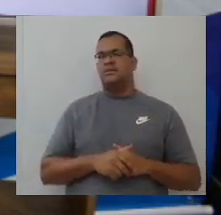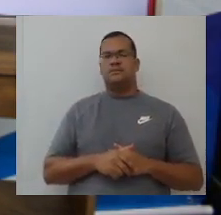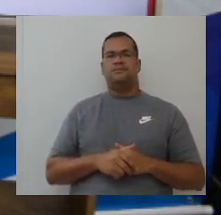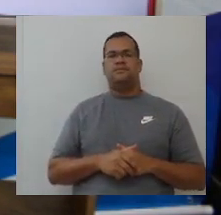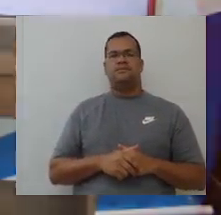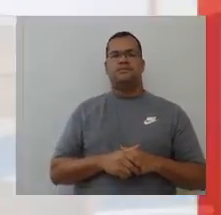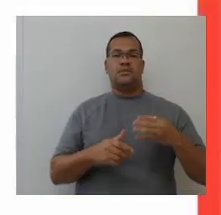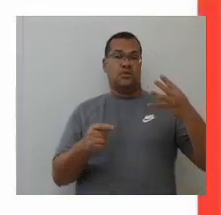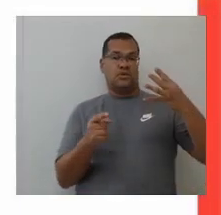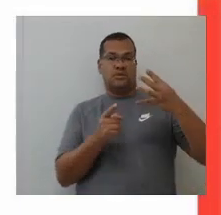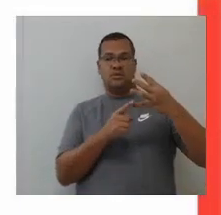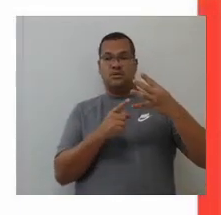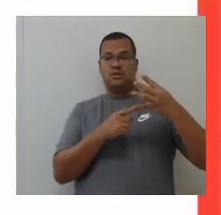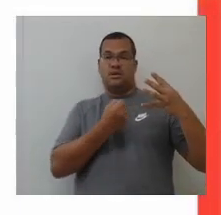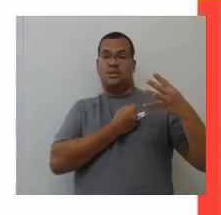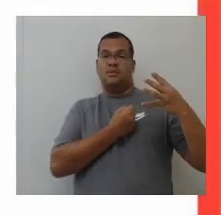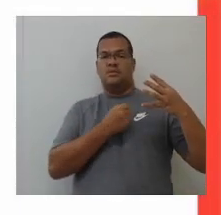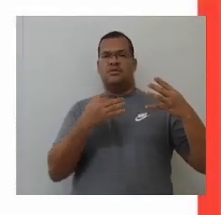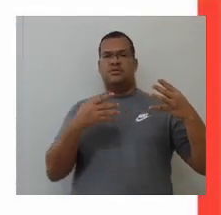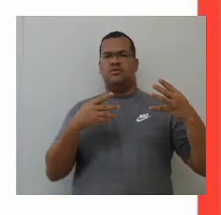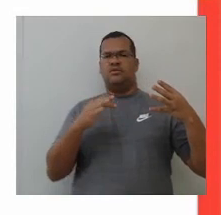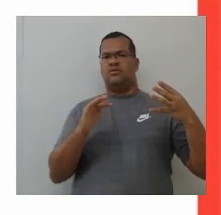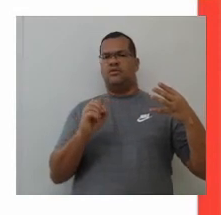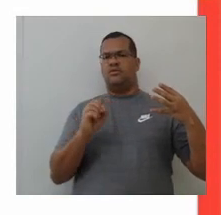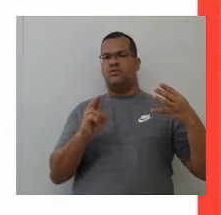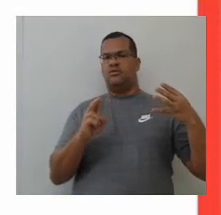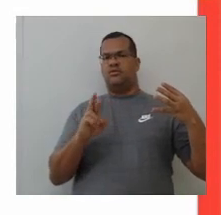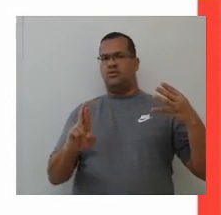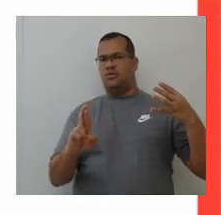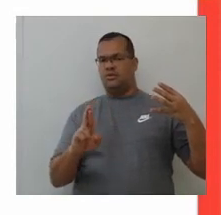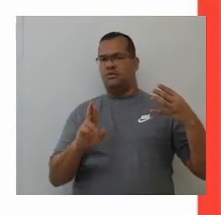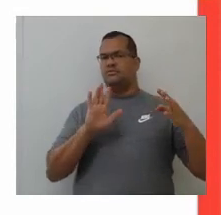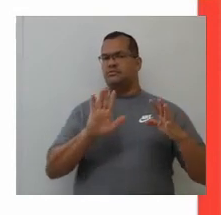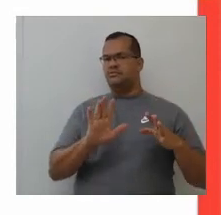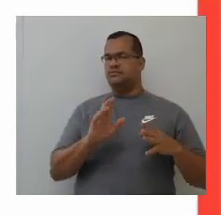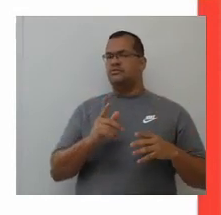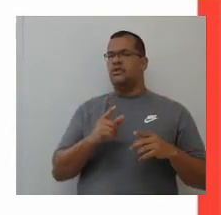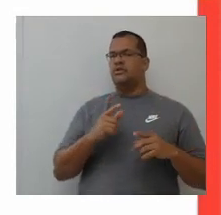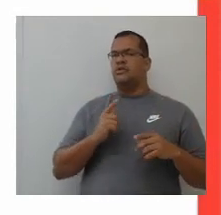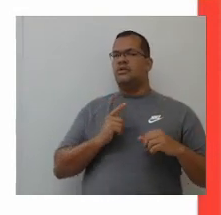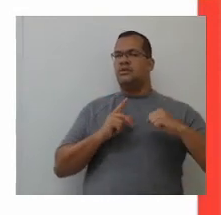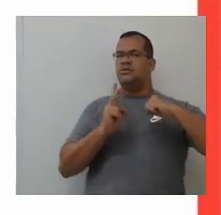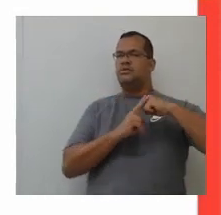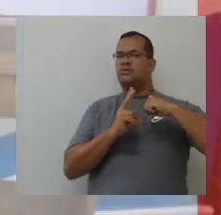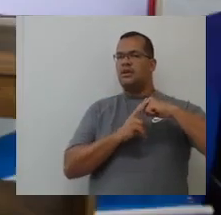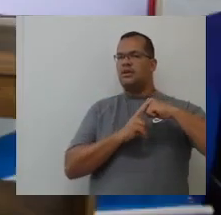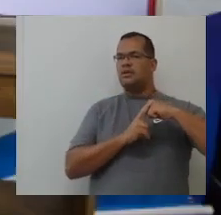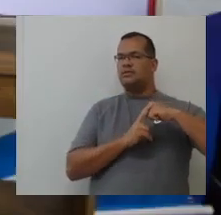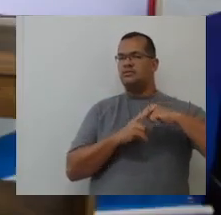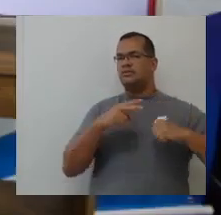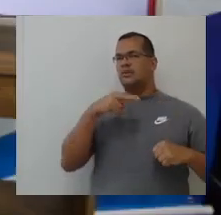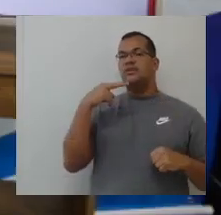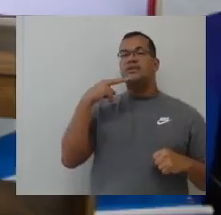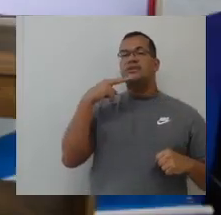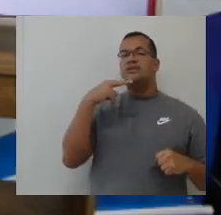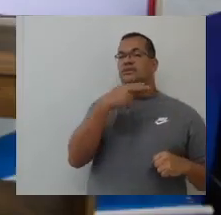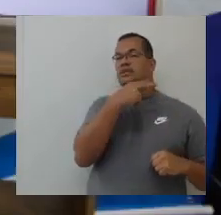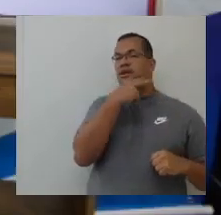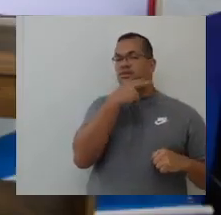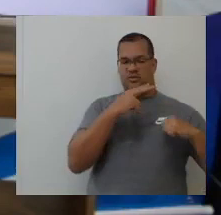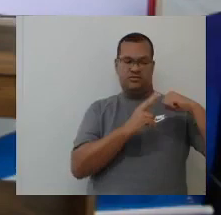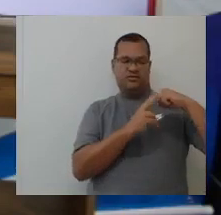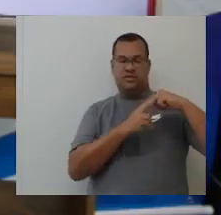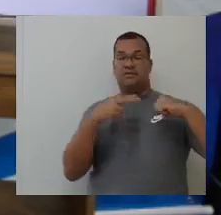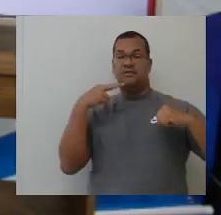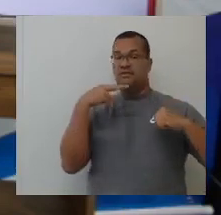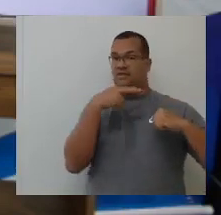Número 4, number 4. Quando o verbo to be, isso aí é extremamente engraçado. Chega a ser engraçado,